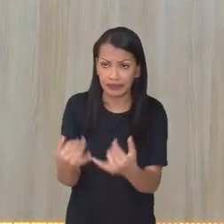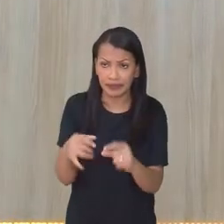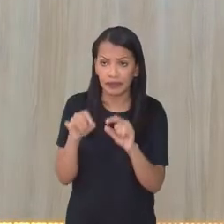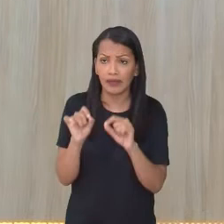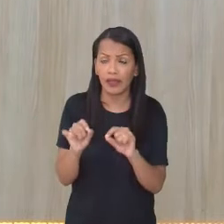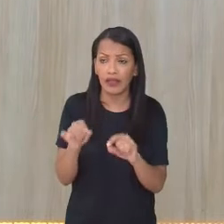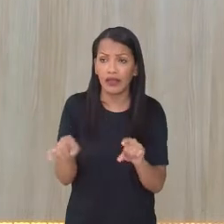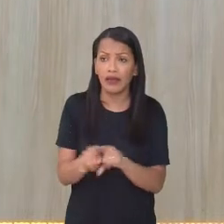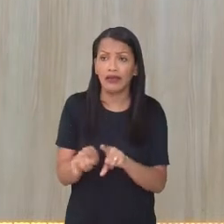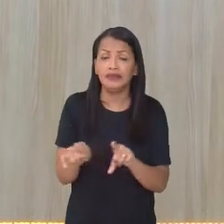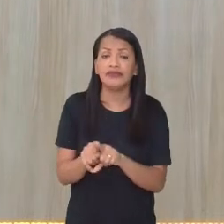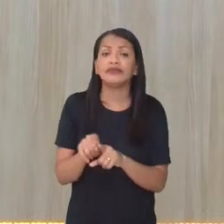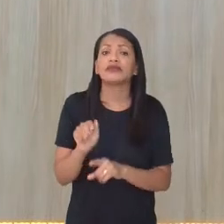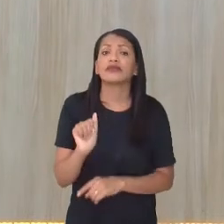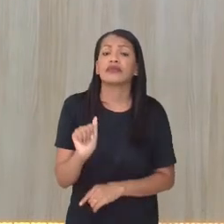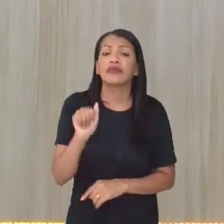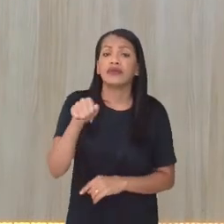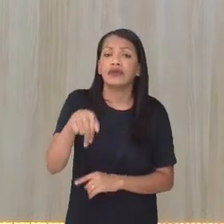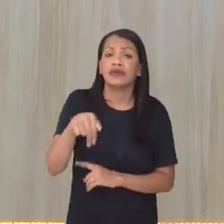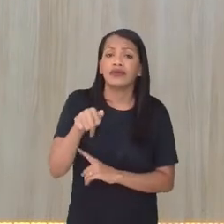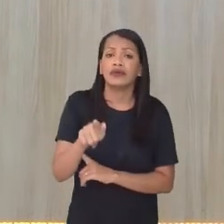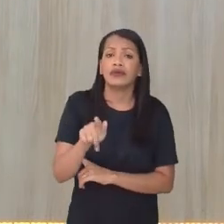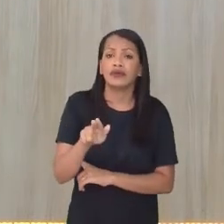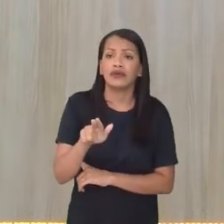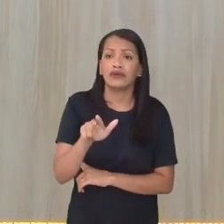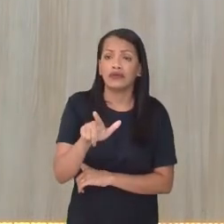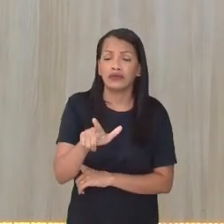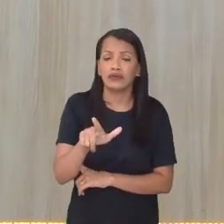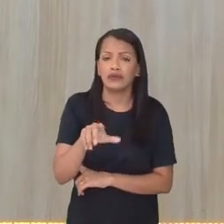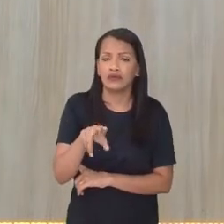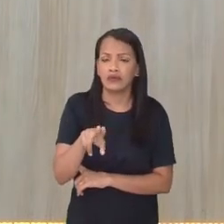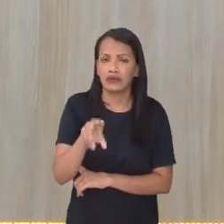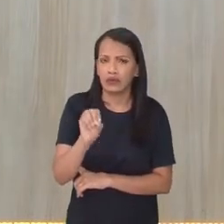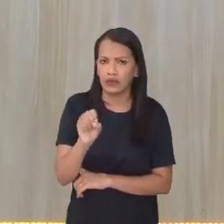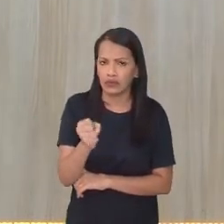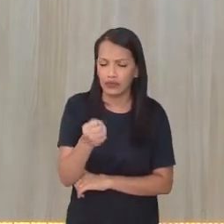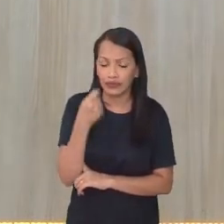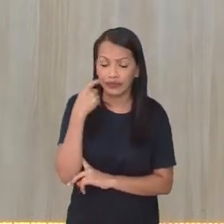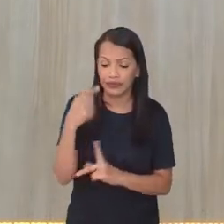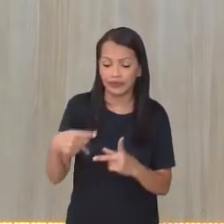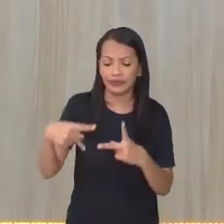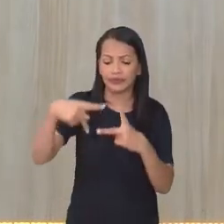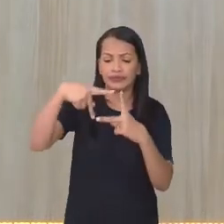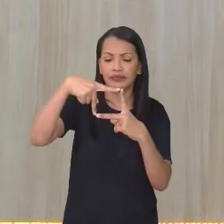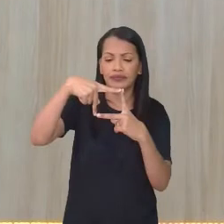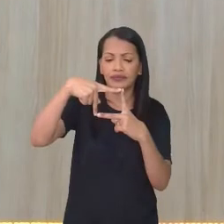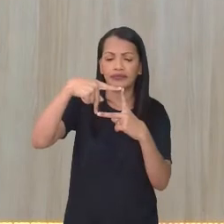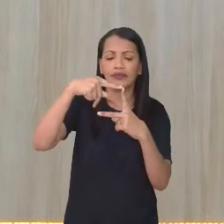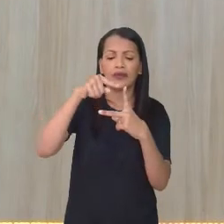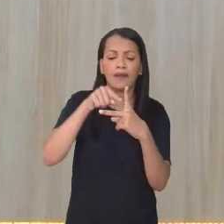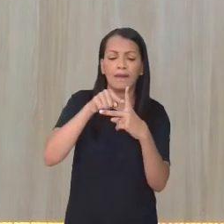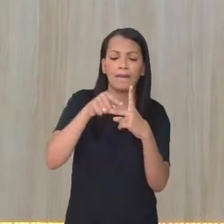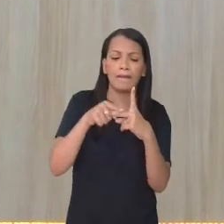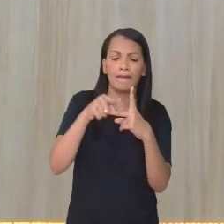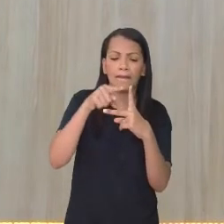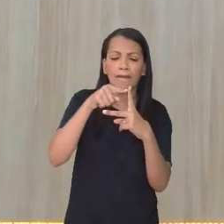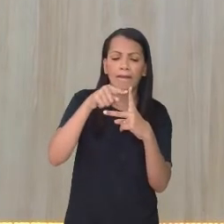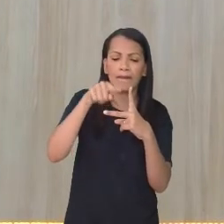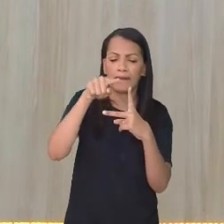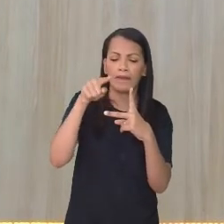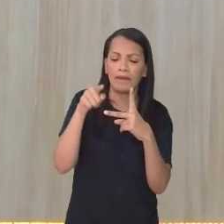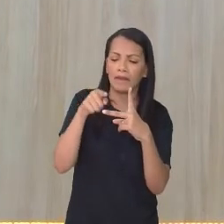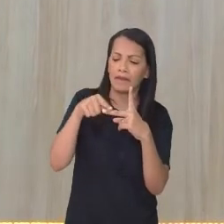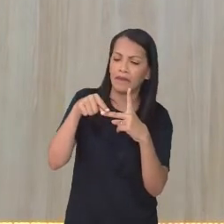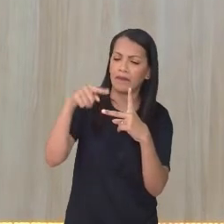Daqui para cá, eu tenho uma. E daqui para cá, eu tenho a segunda. Professor, e não pode ser daqui para